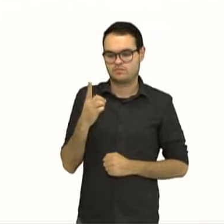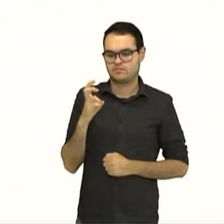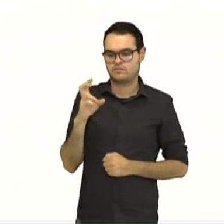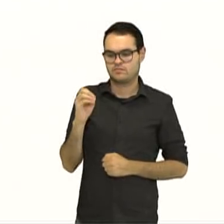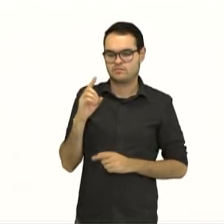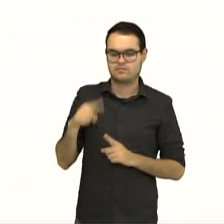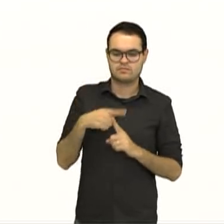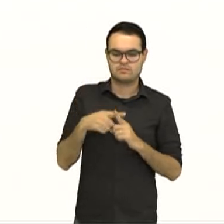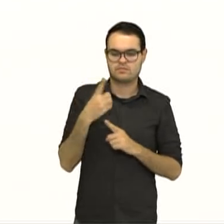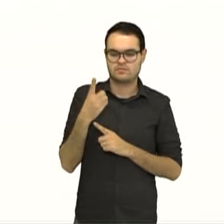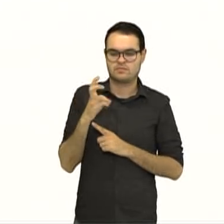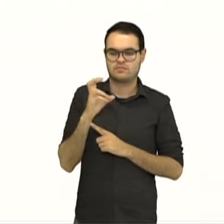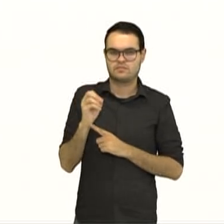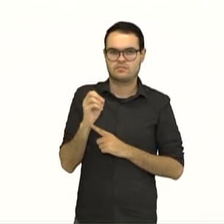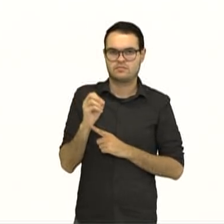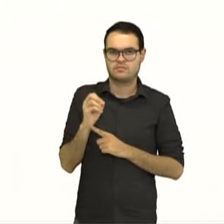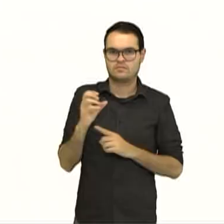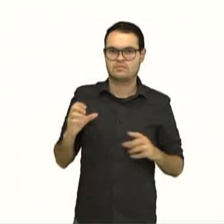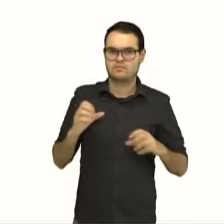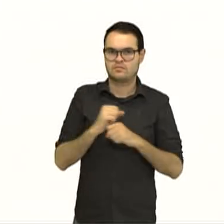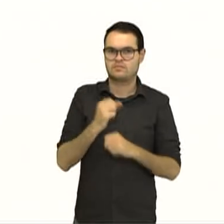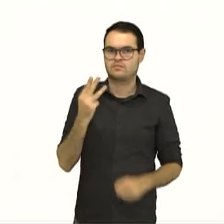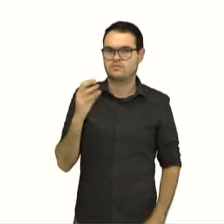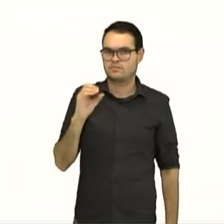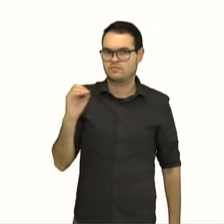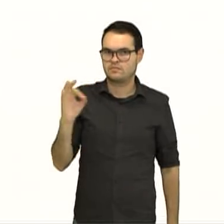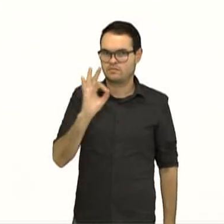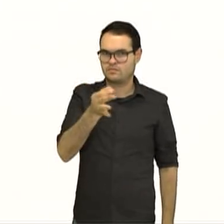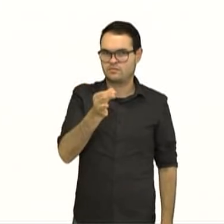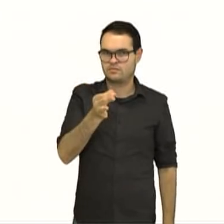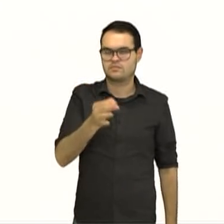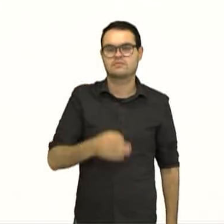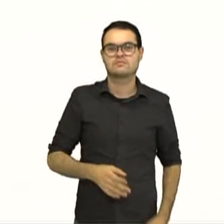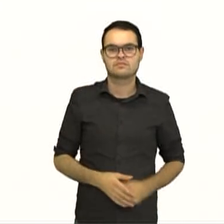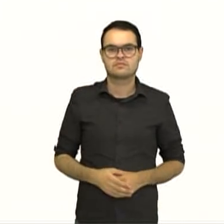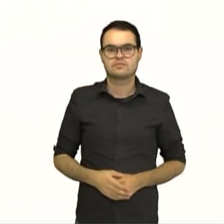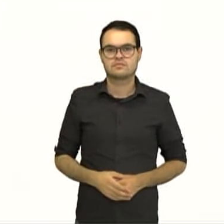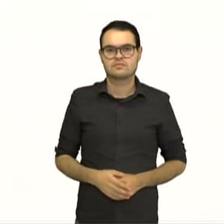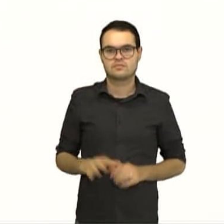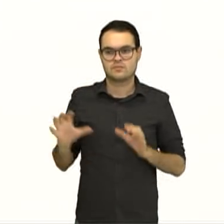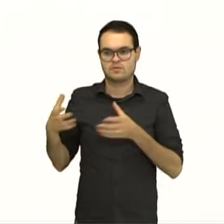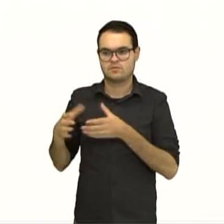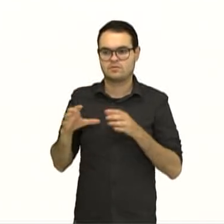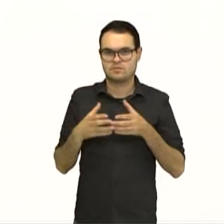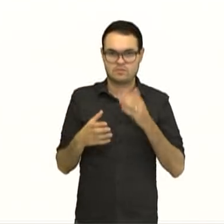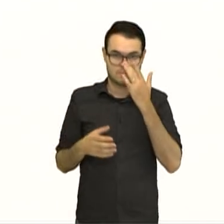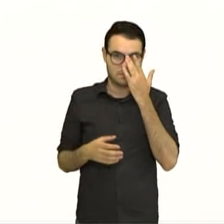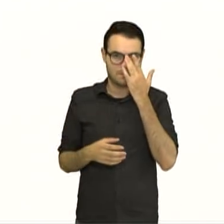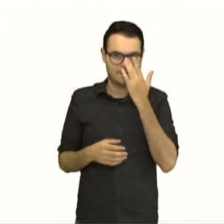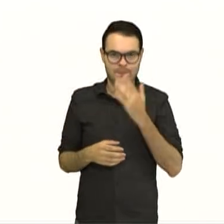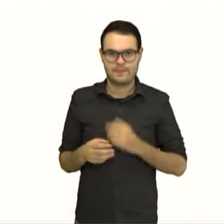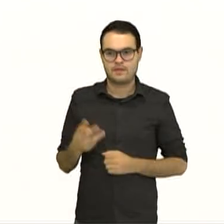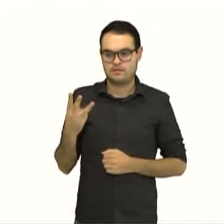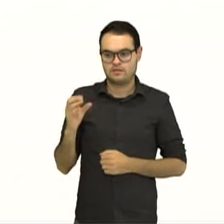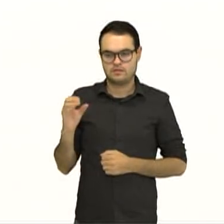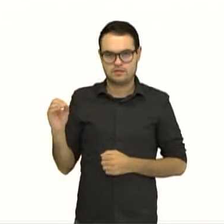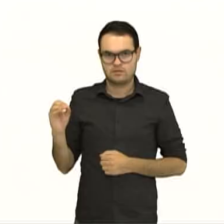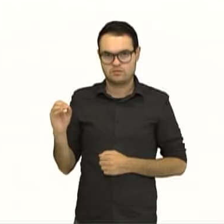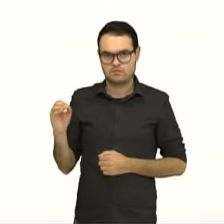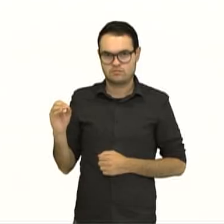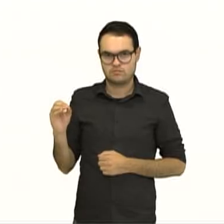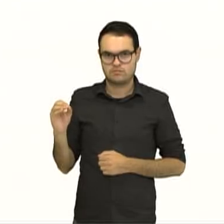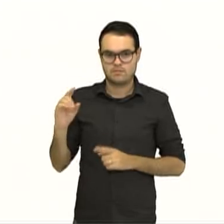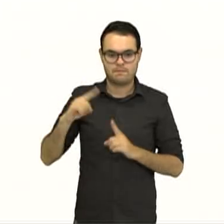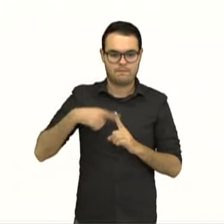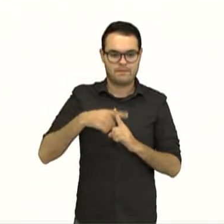150 com mais 150 vai dar 300, certo? Então, se eu juntar dois grupinhos de 150, vai dar 300. 300